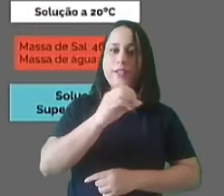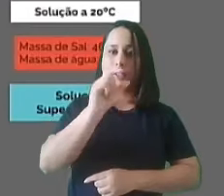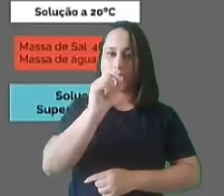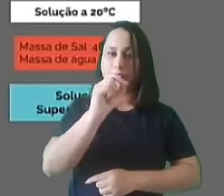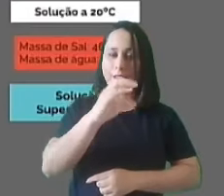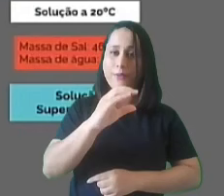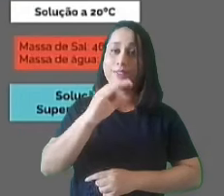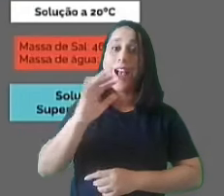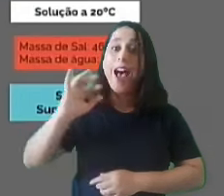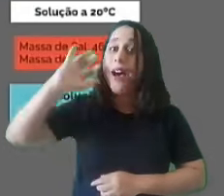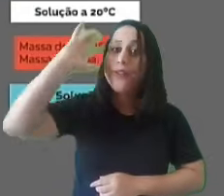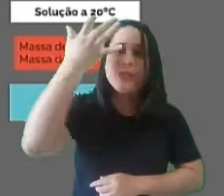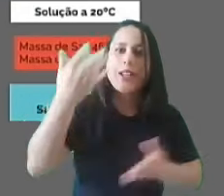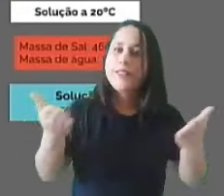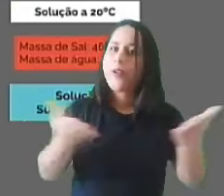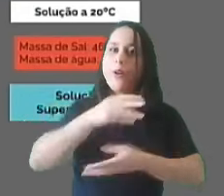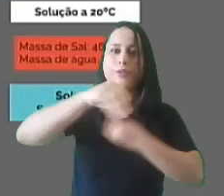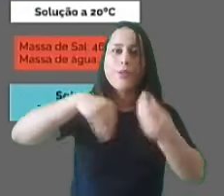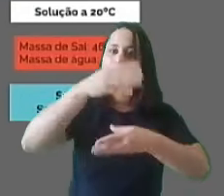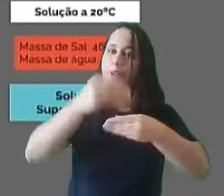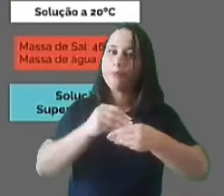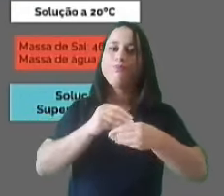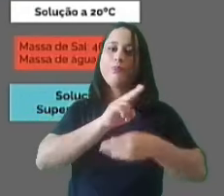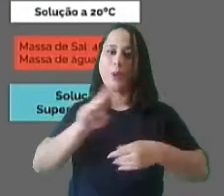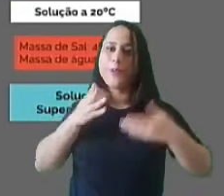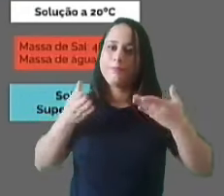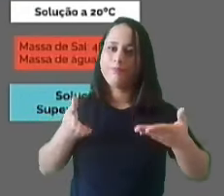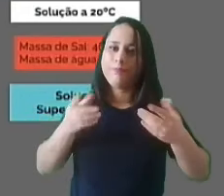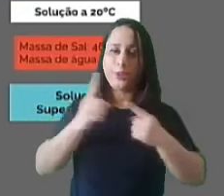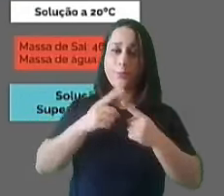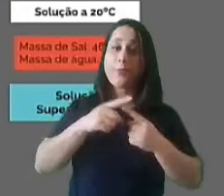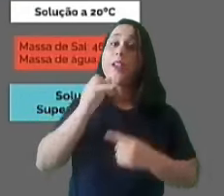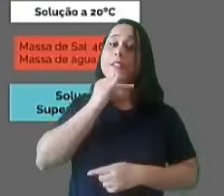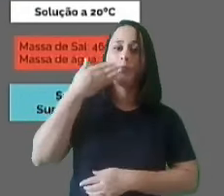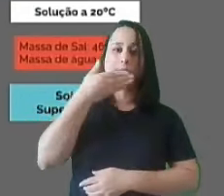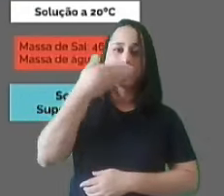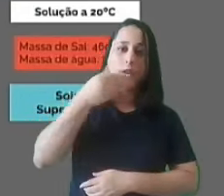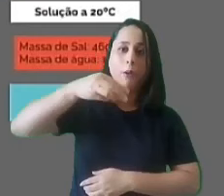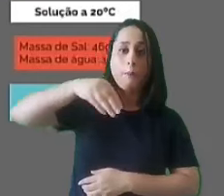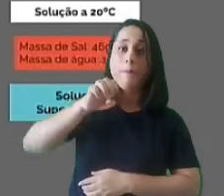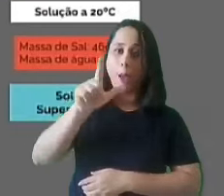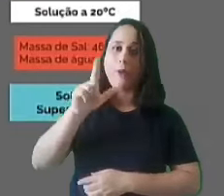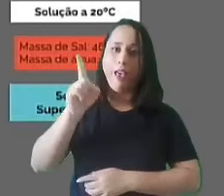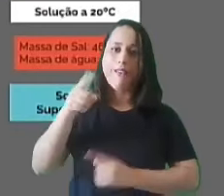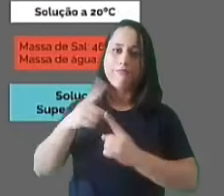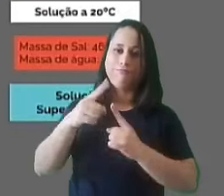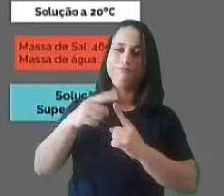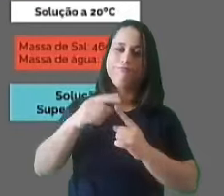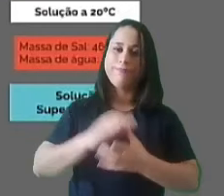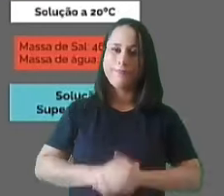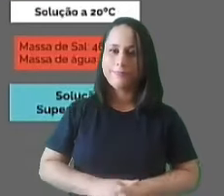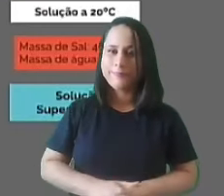e essa solução volta para uma temperatura de 20 graus, aí você